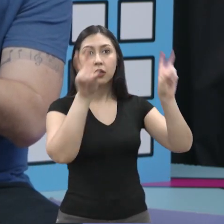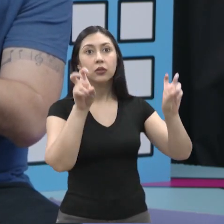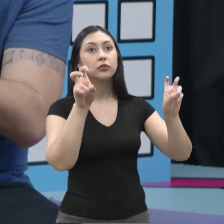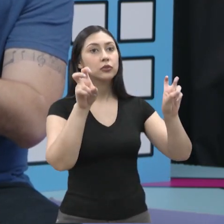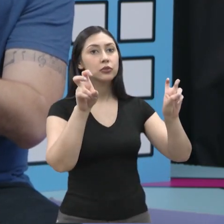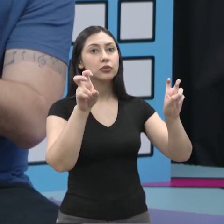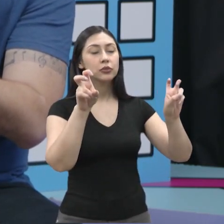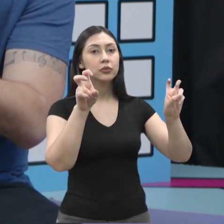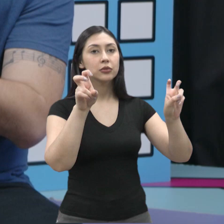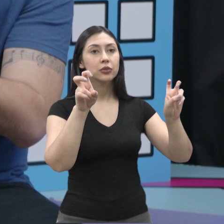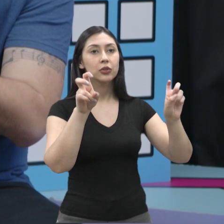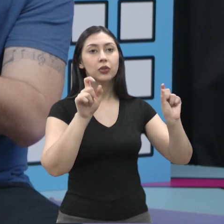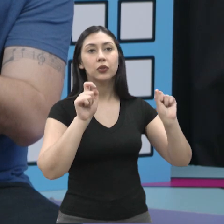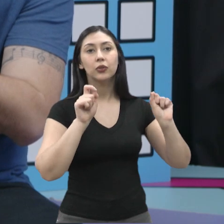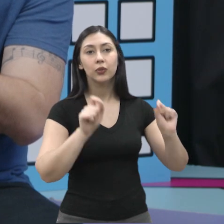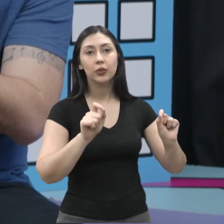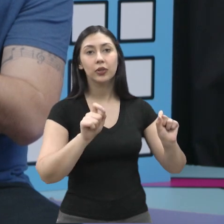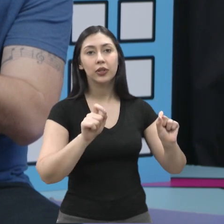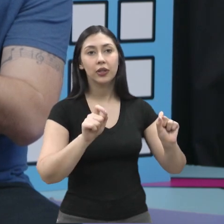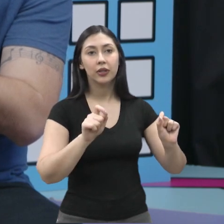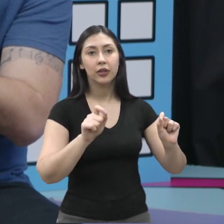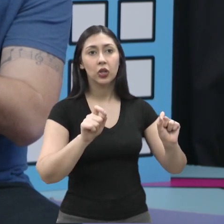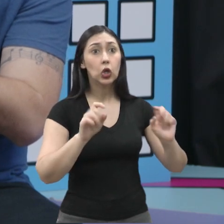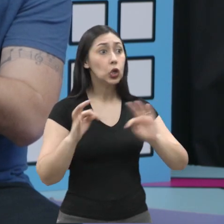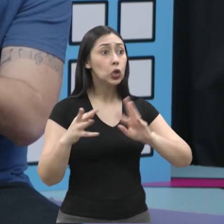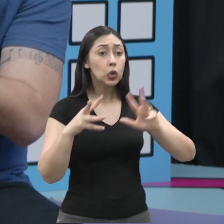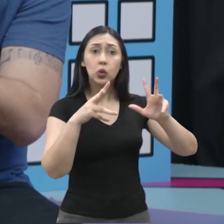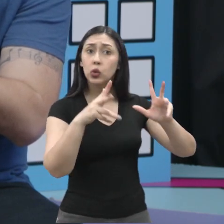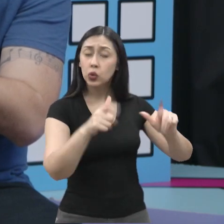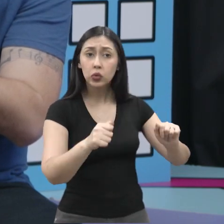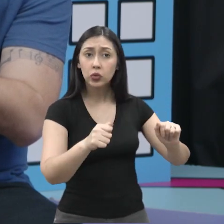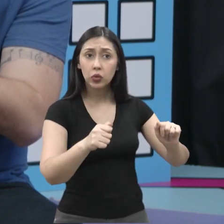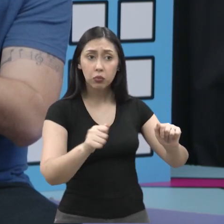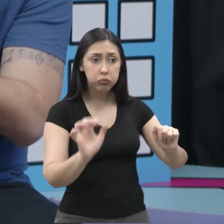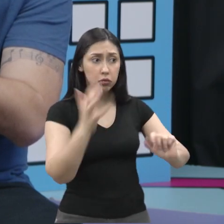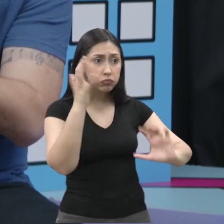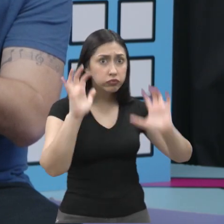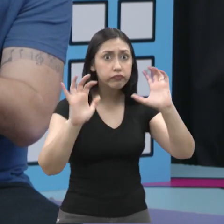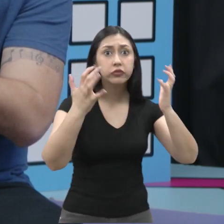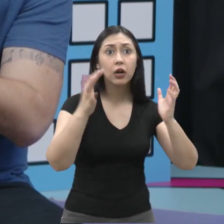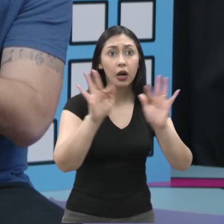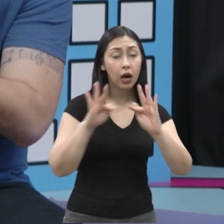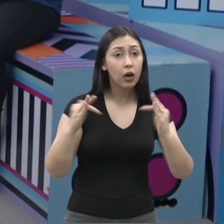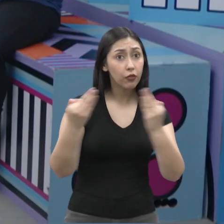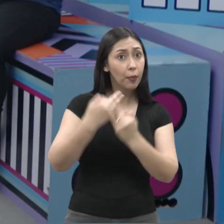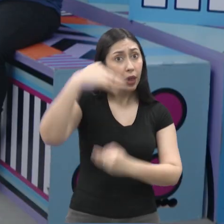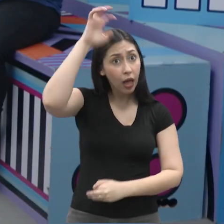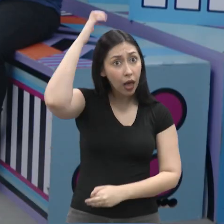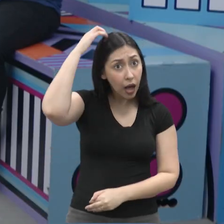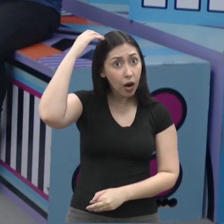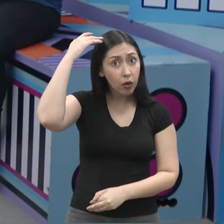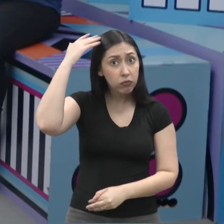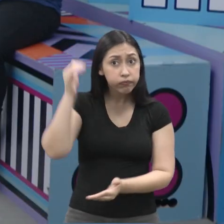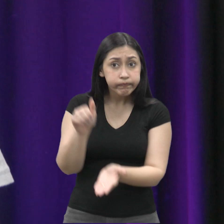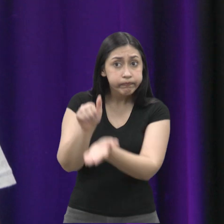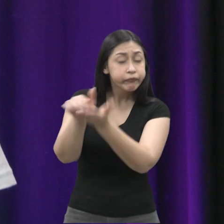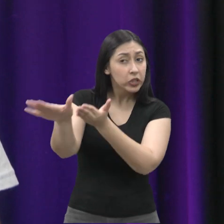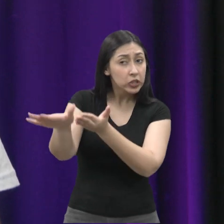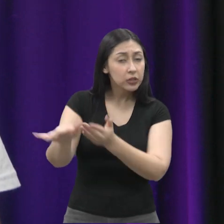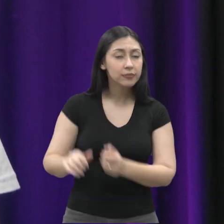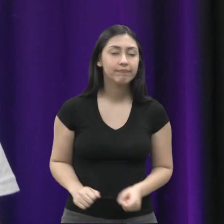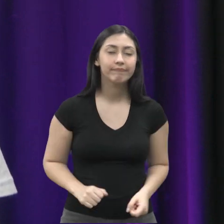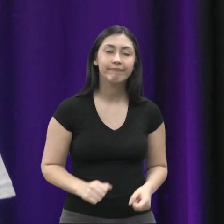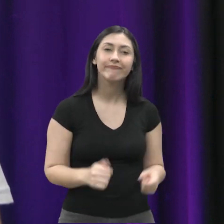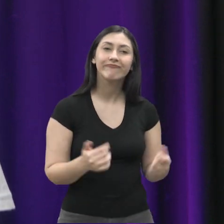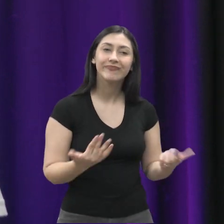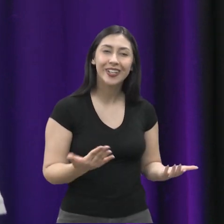aquilo que a gente trouxe já na escalada, que foi, depois disso tudo, o exílio da família real. Queria que comentasse um pouquinho. Então,